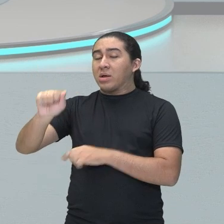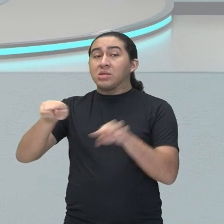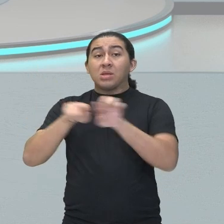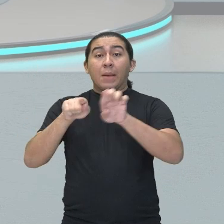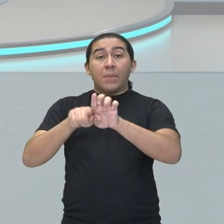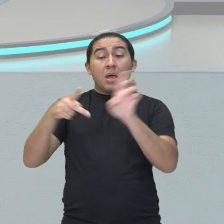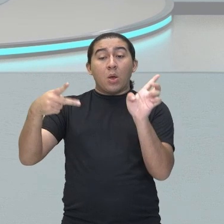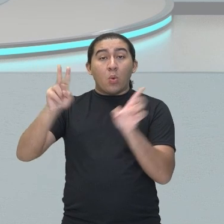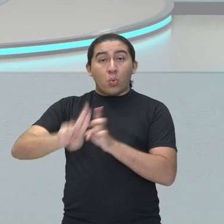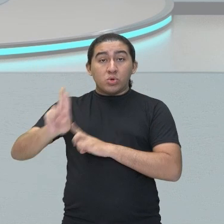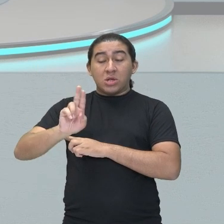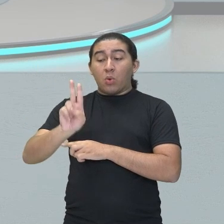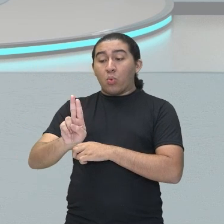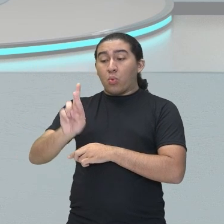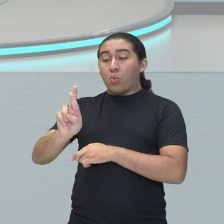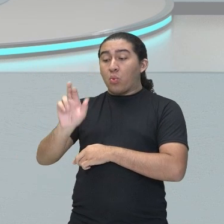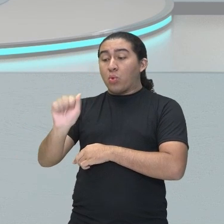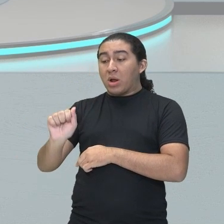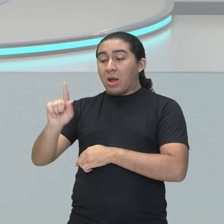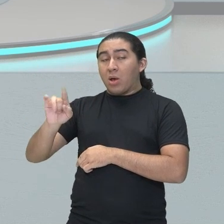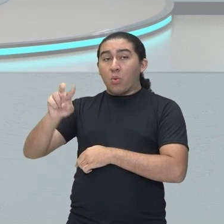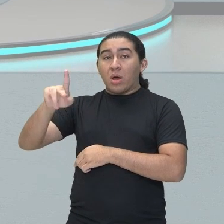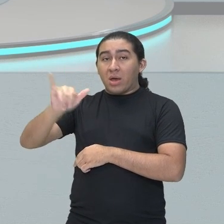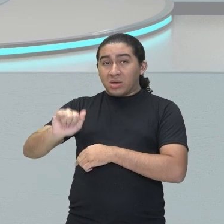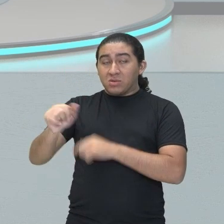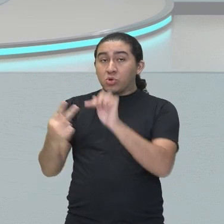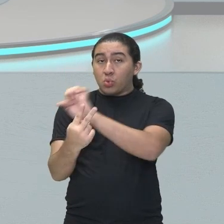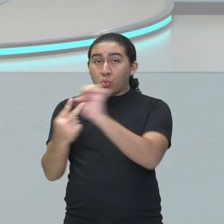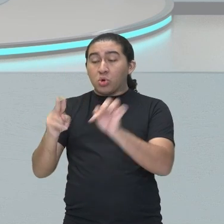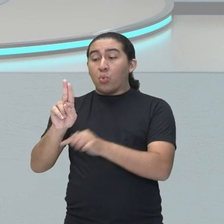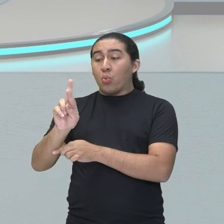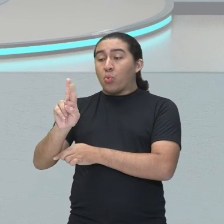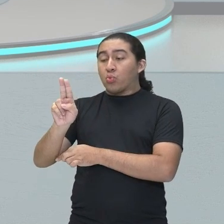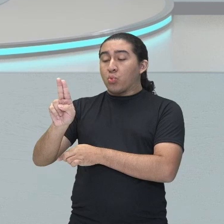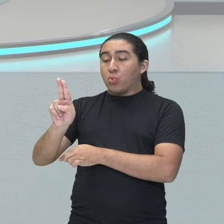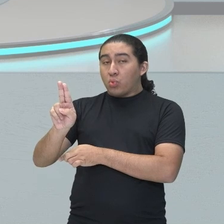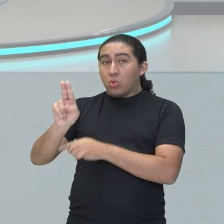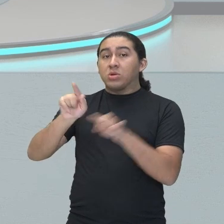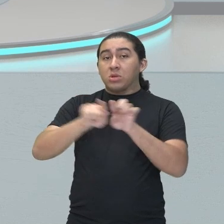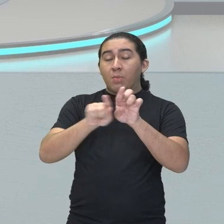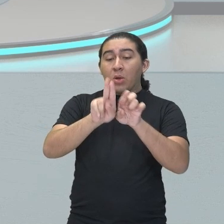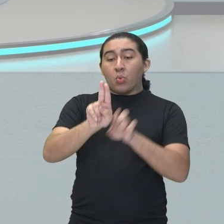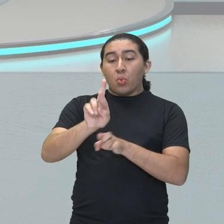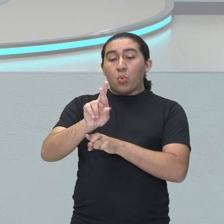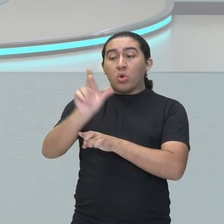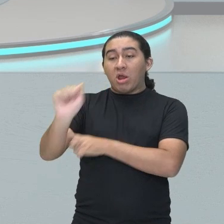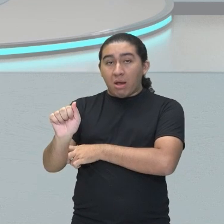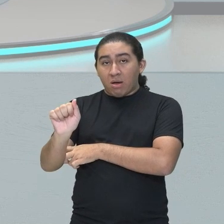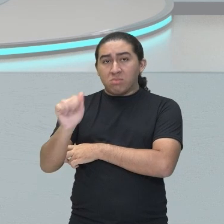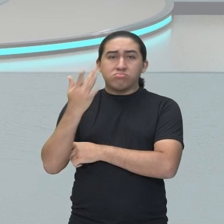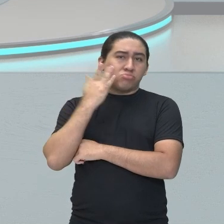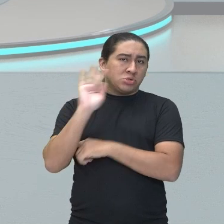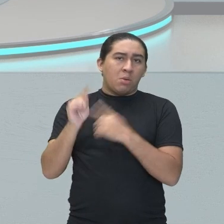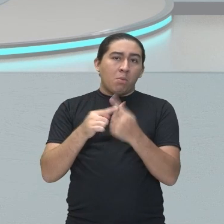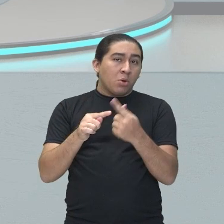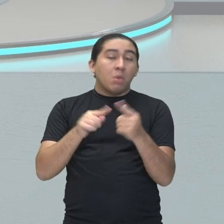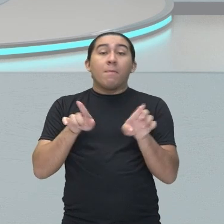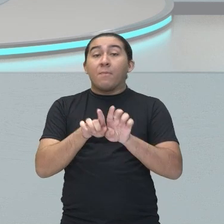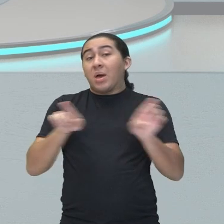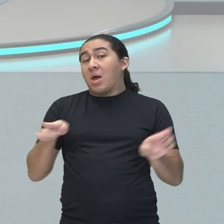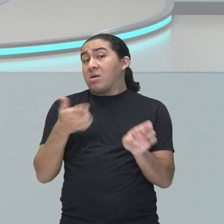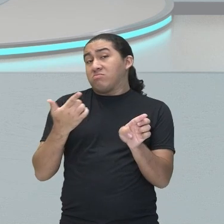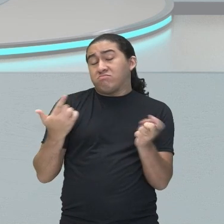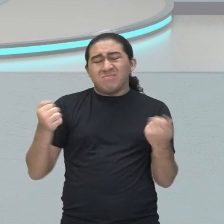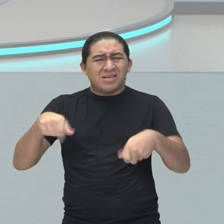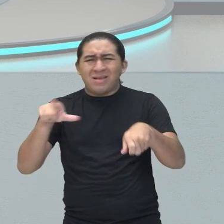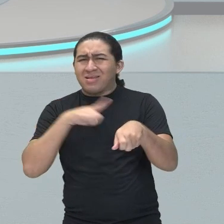Uruguai. As duas grafias aparecem, tá, pessoal? Não sei qual a razão, mas também não há necessidade